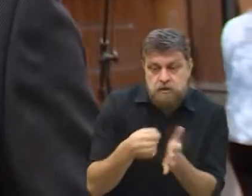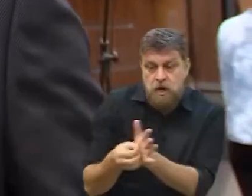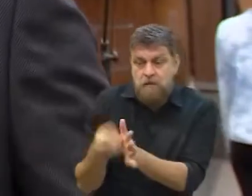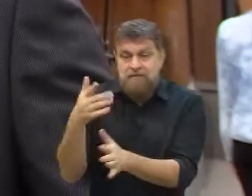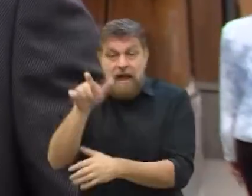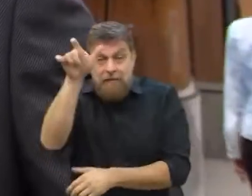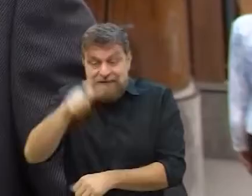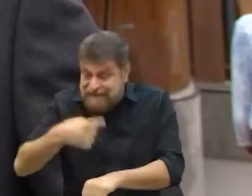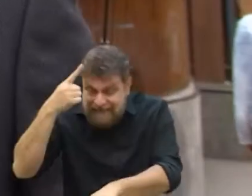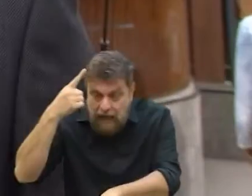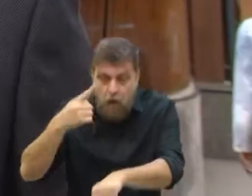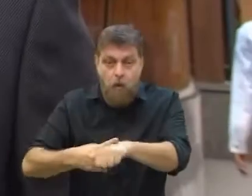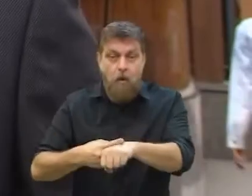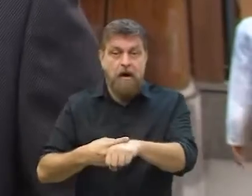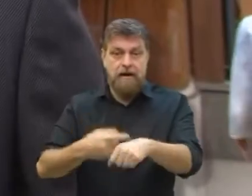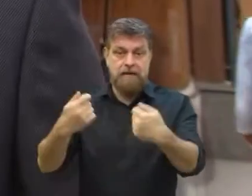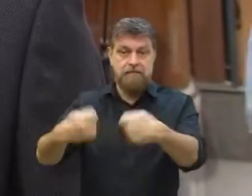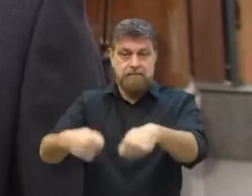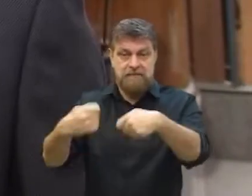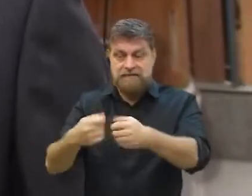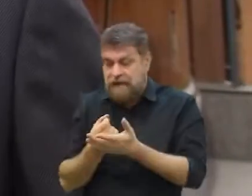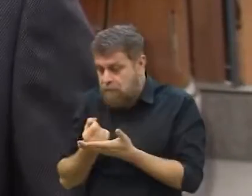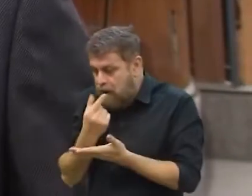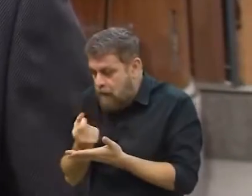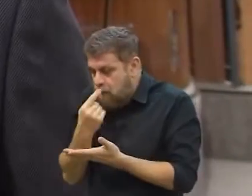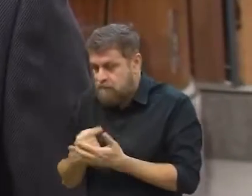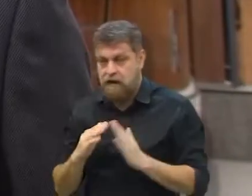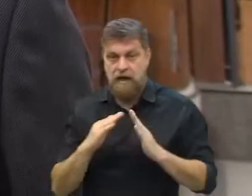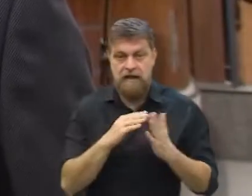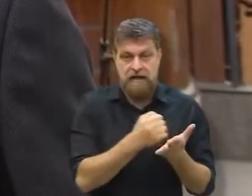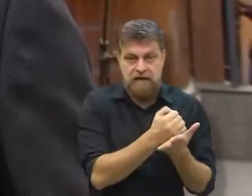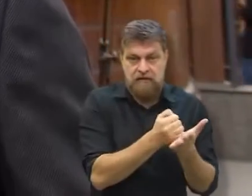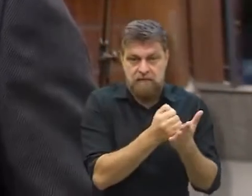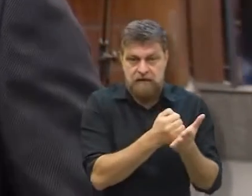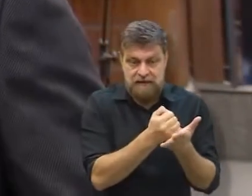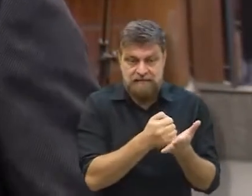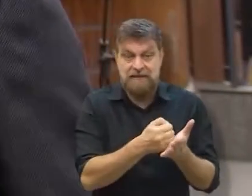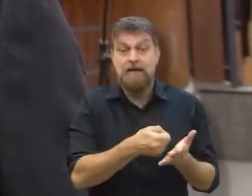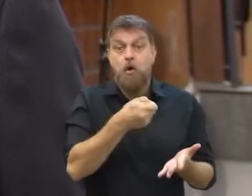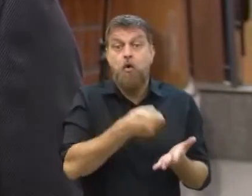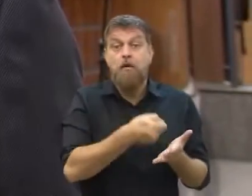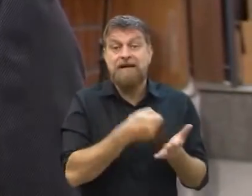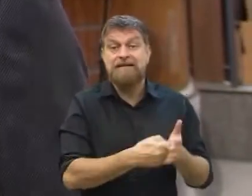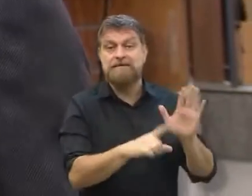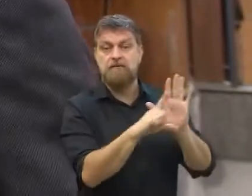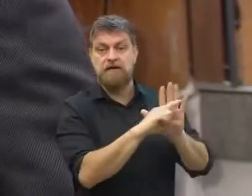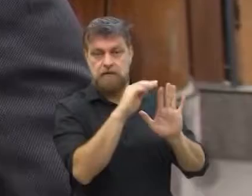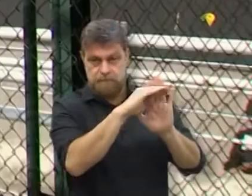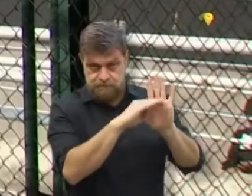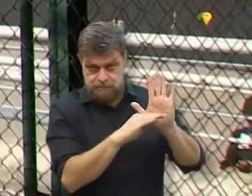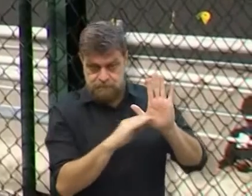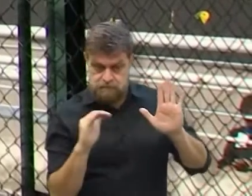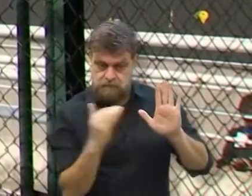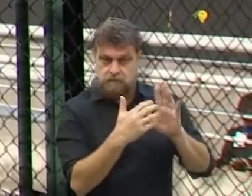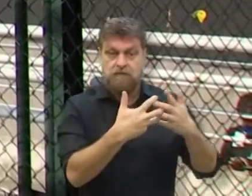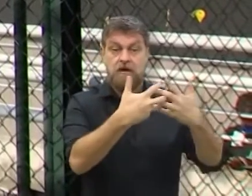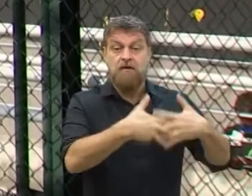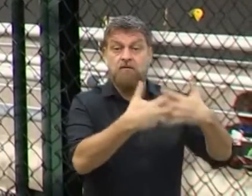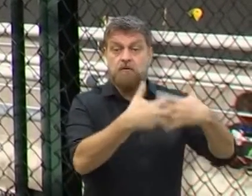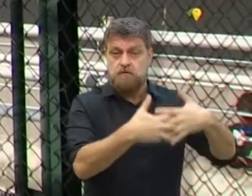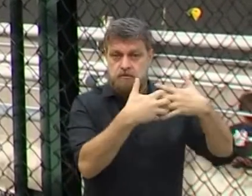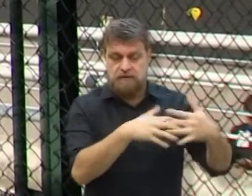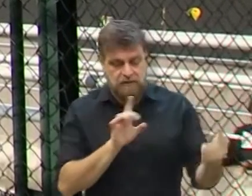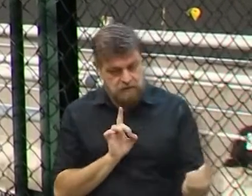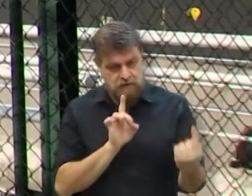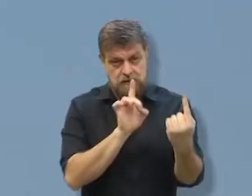muitas vezes, o paciente precisa para aquele dia, para aquele momento. E as farmácias, elas têm por uma determinação legal que para estar